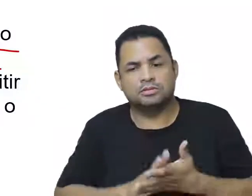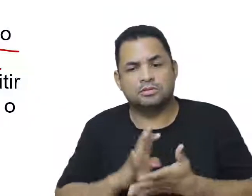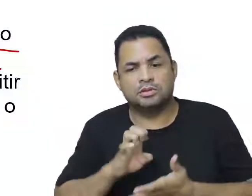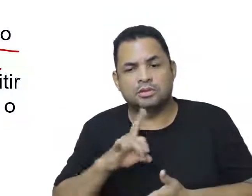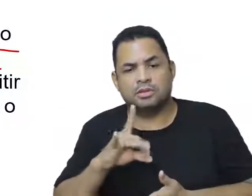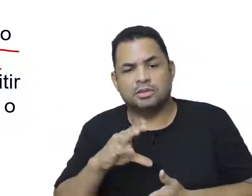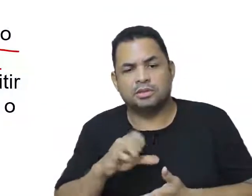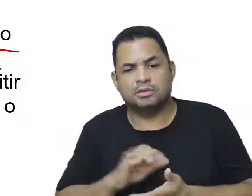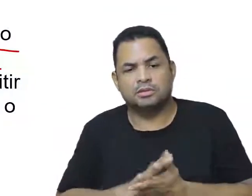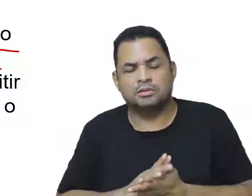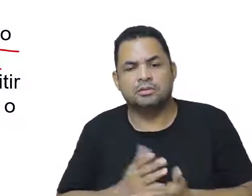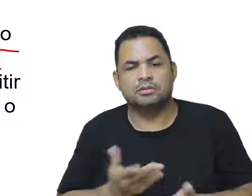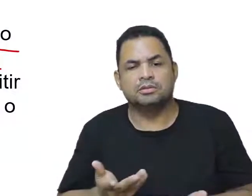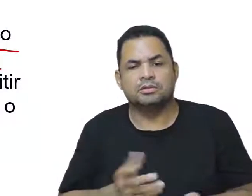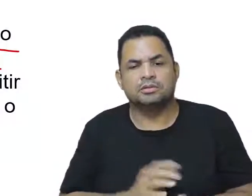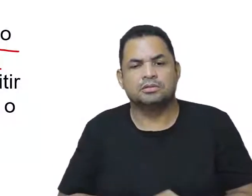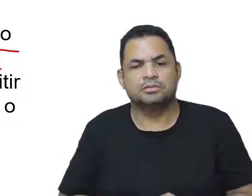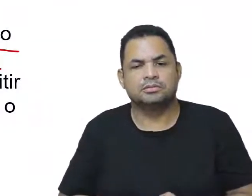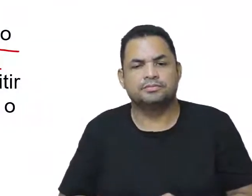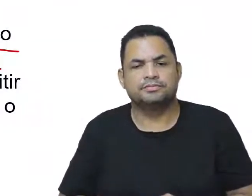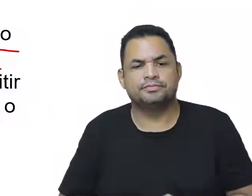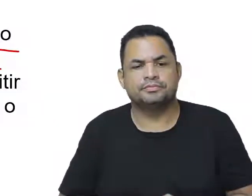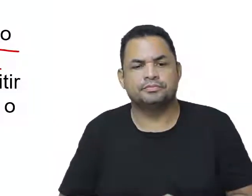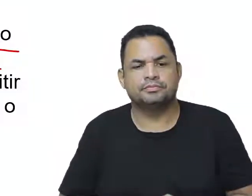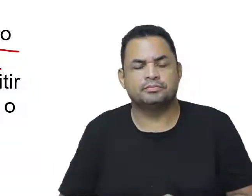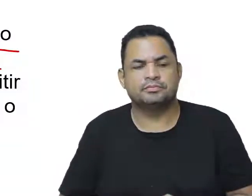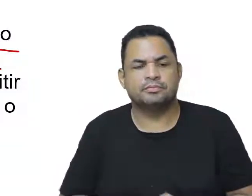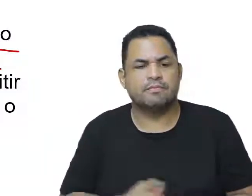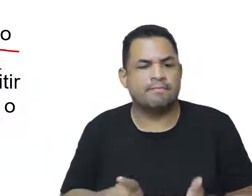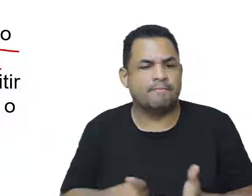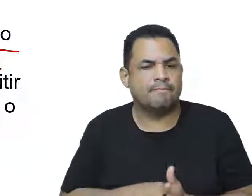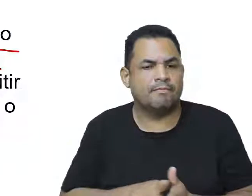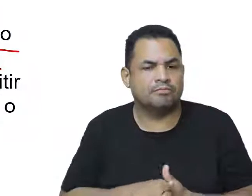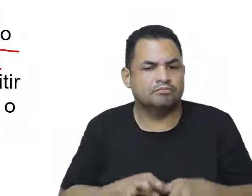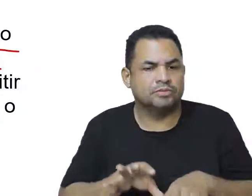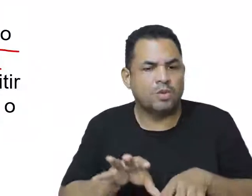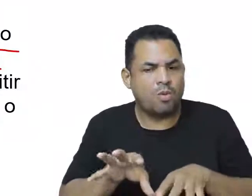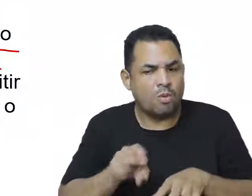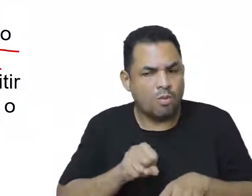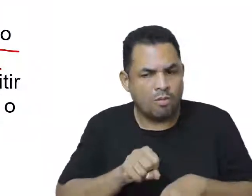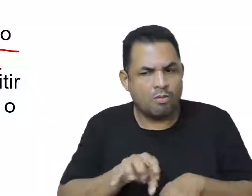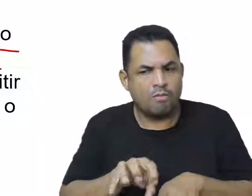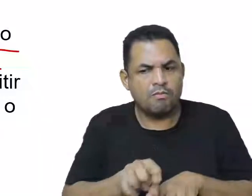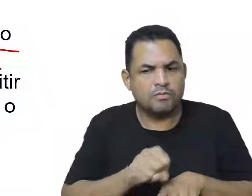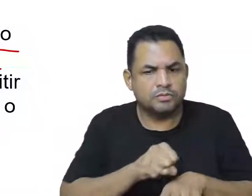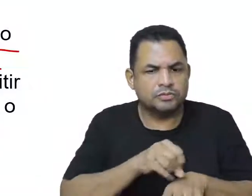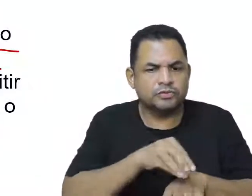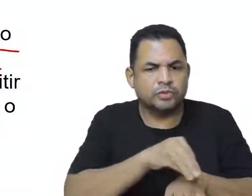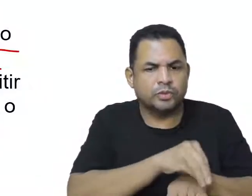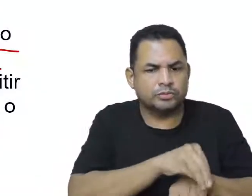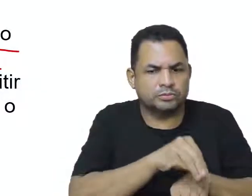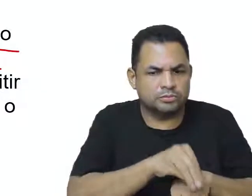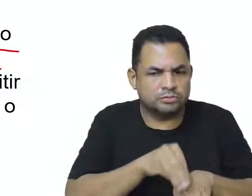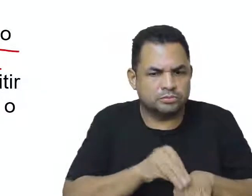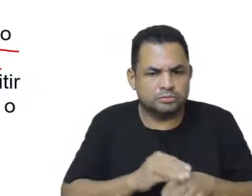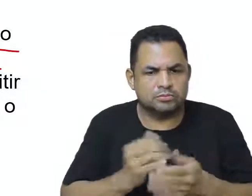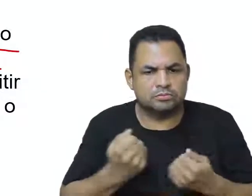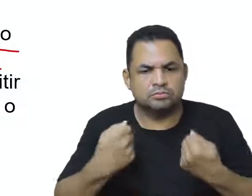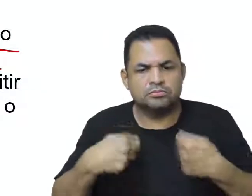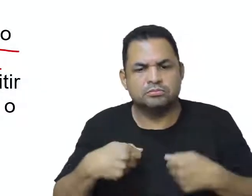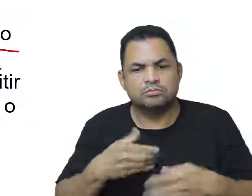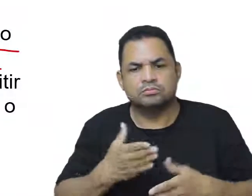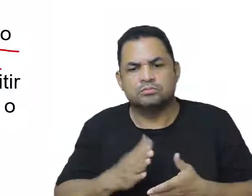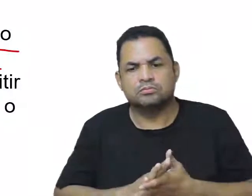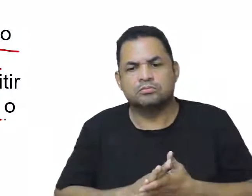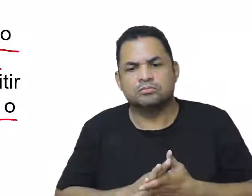de falar. É um epitélio especializado em absorver nutrientes e permitir que eles